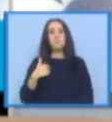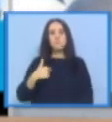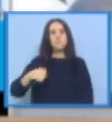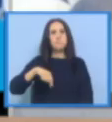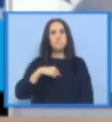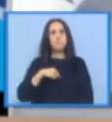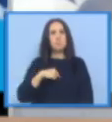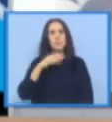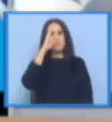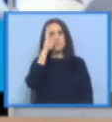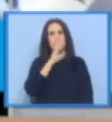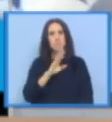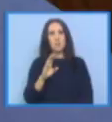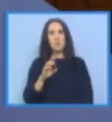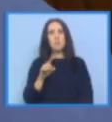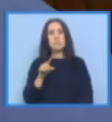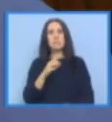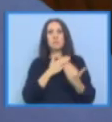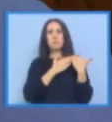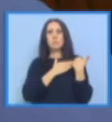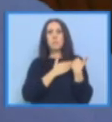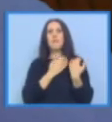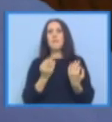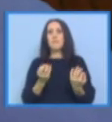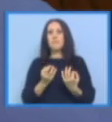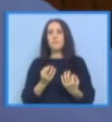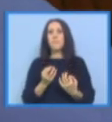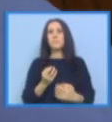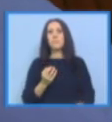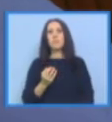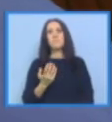sabemos que essa responsabilidade, de alguma forma, foi